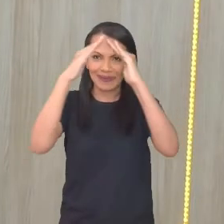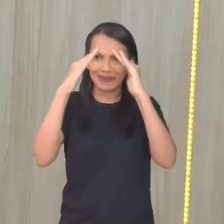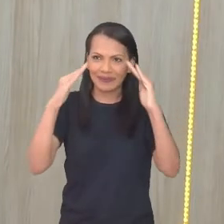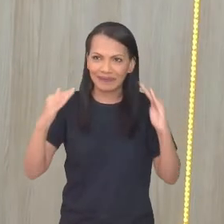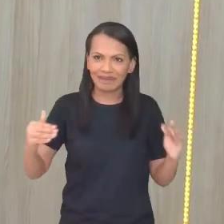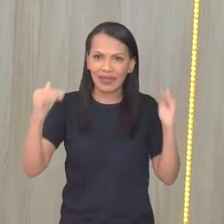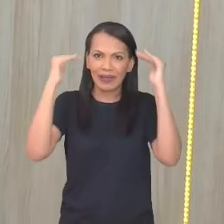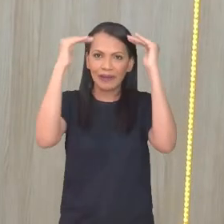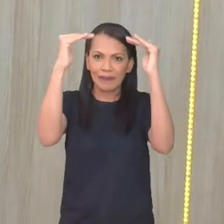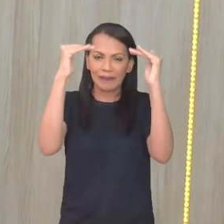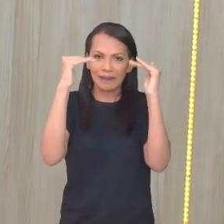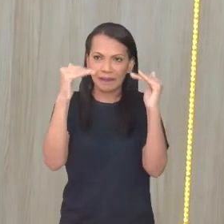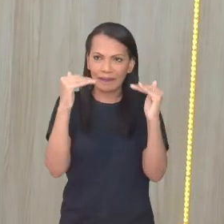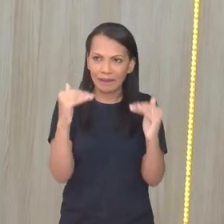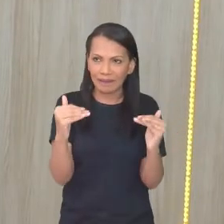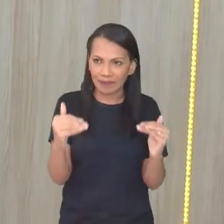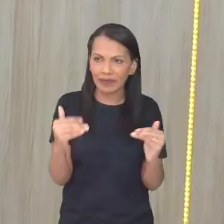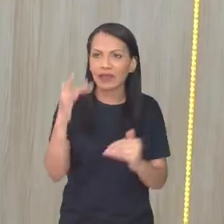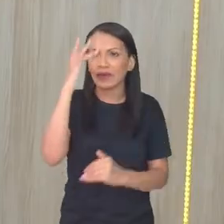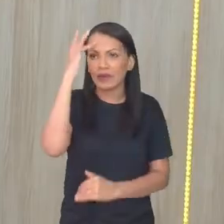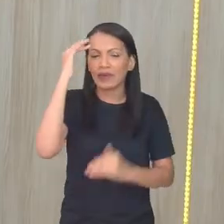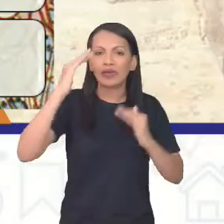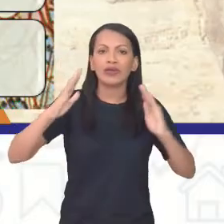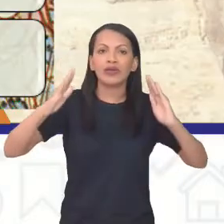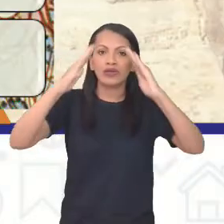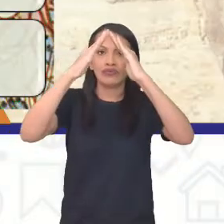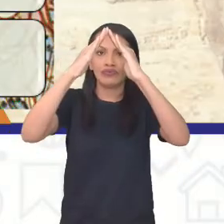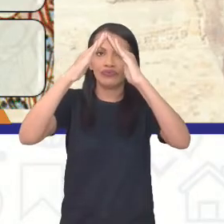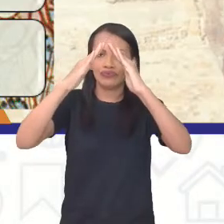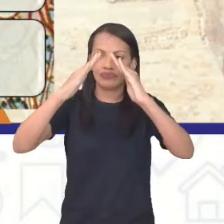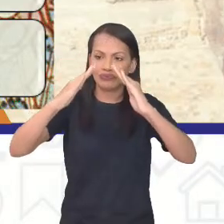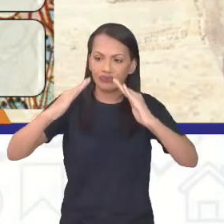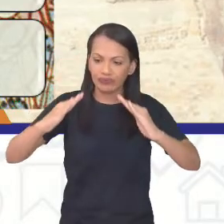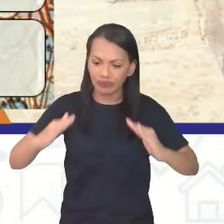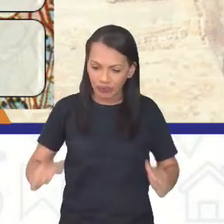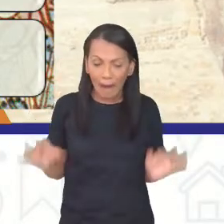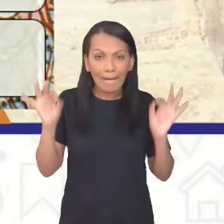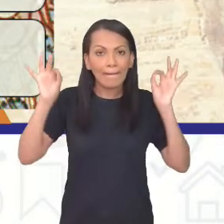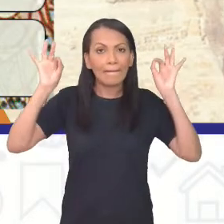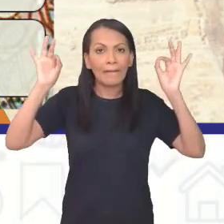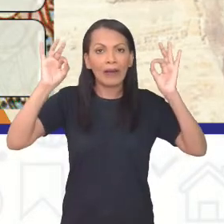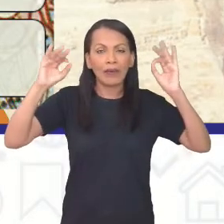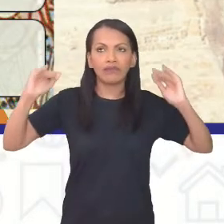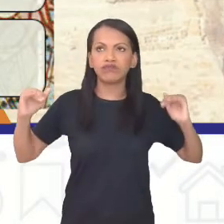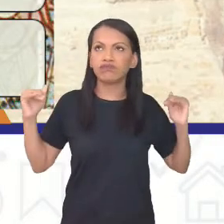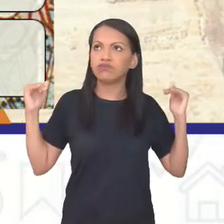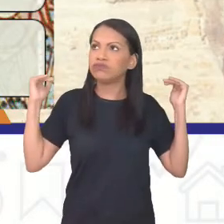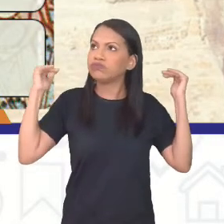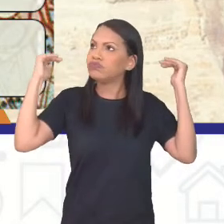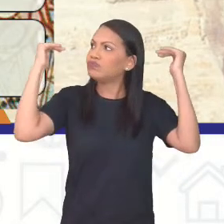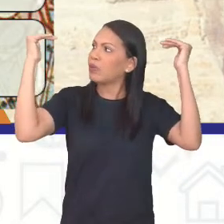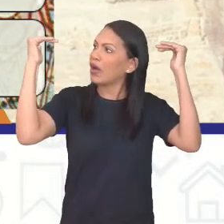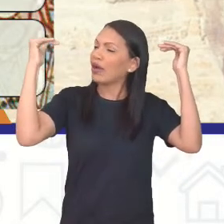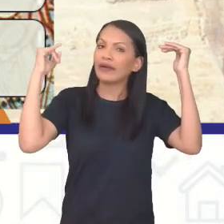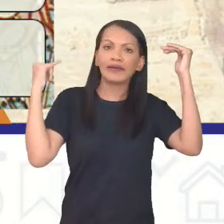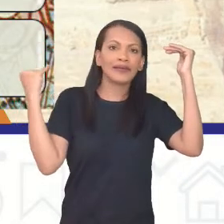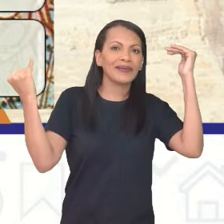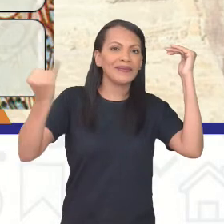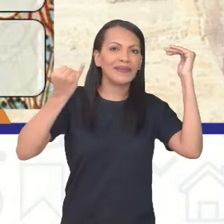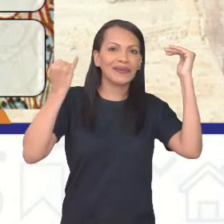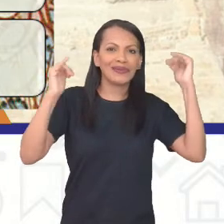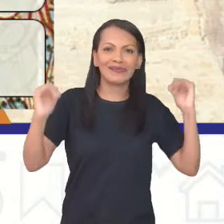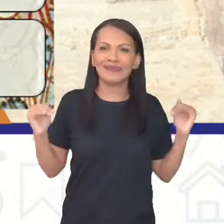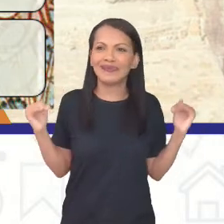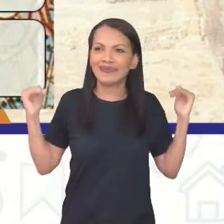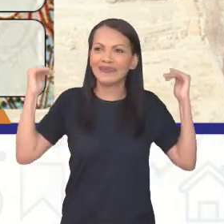são minoria da população. Porém, elas estão no topo porque são consideradas mais importantes. Então,